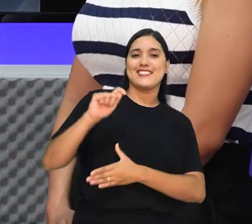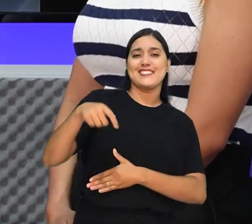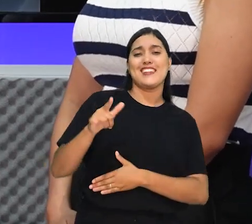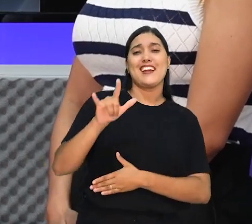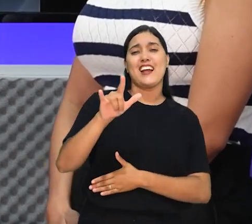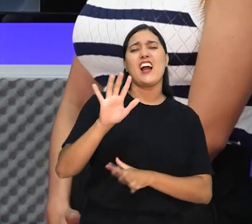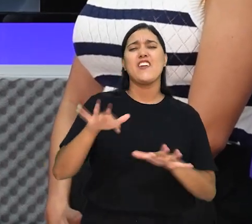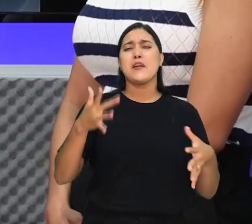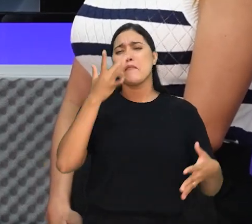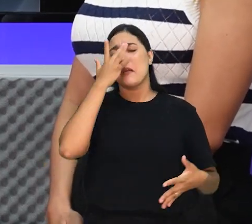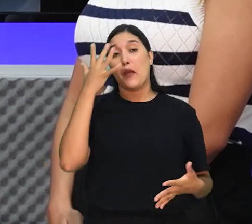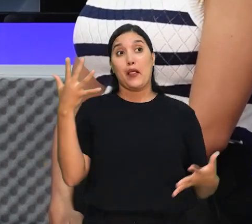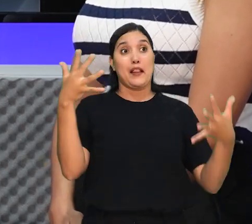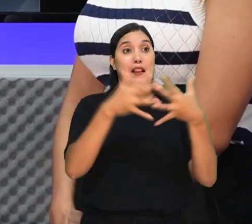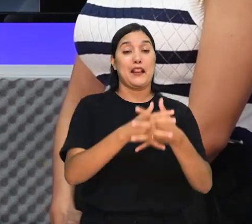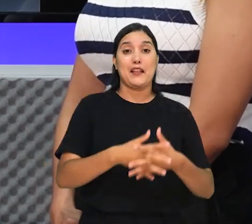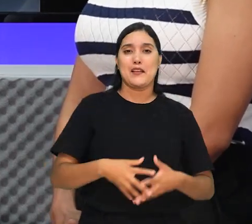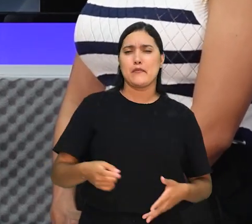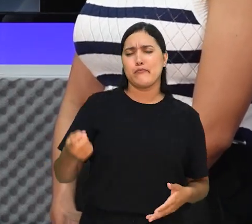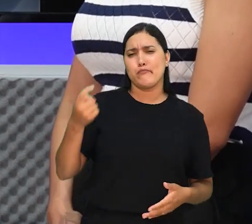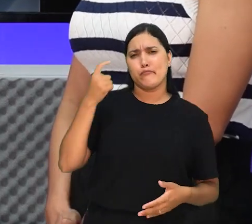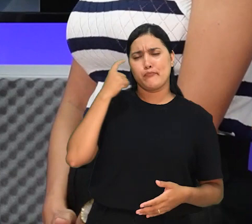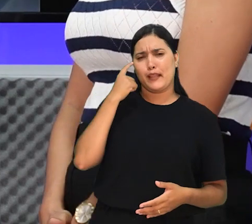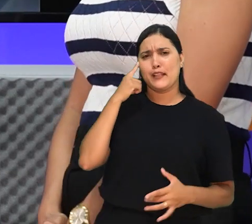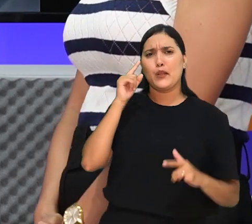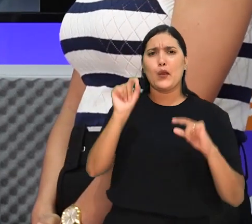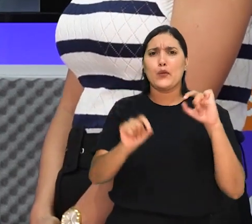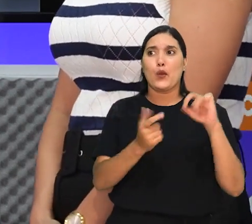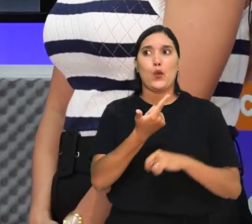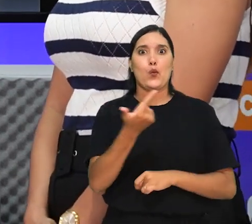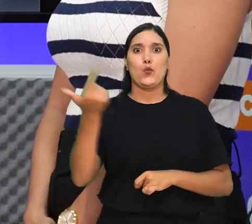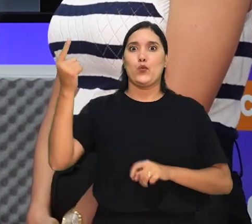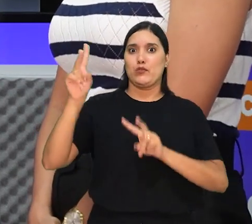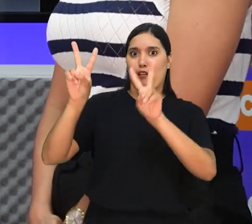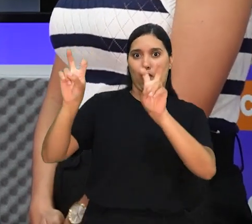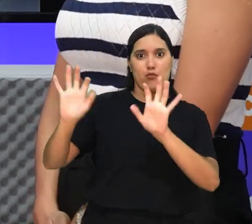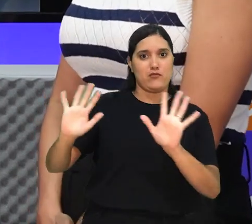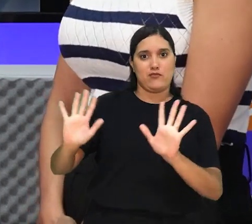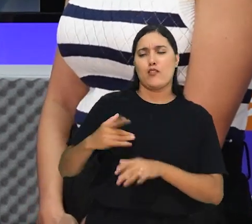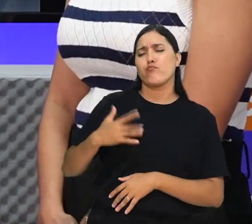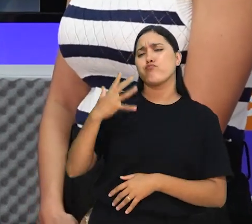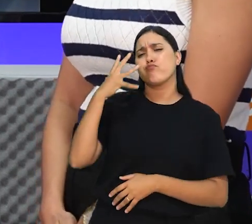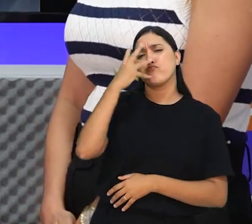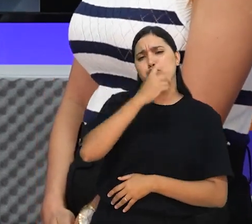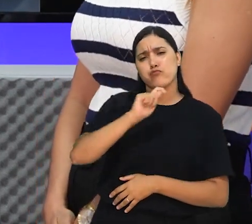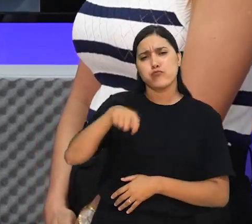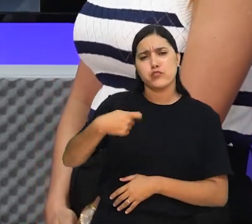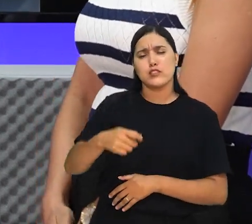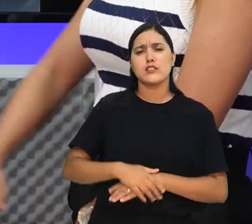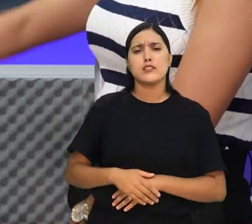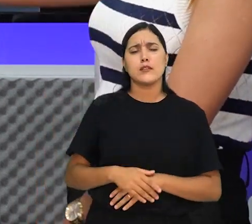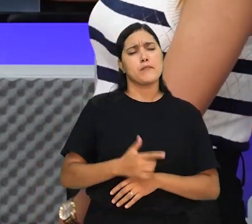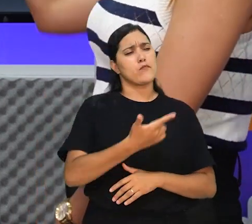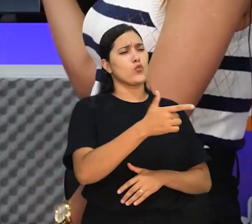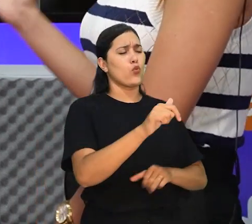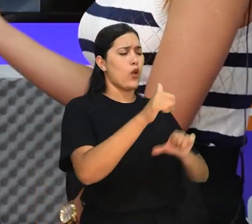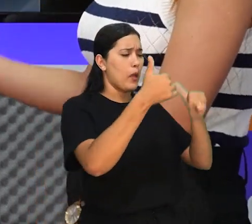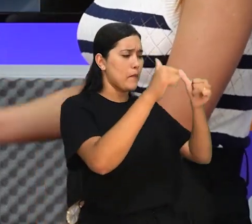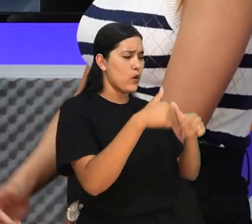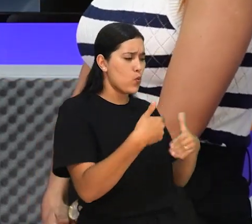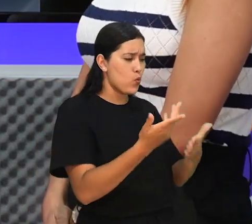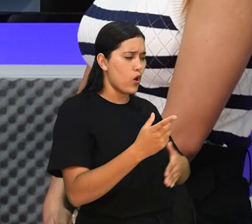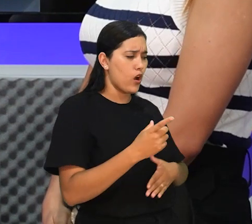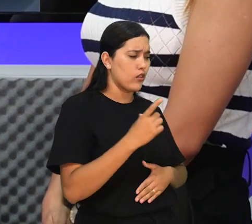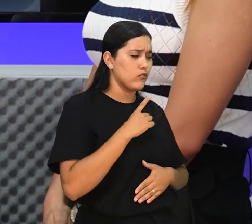sinal. Legal. Que é muito confundido, as pessoas já fazem referência a uma outra coisa, mas na verdade é um sinal muito bonito, tá? Das outras imagens. Aí